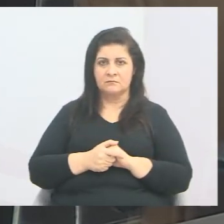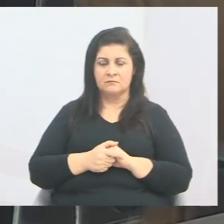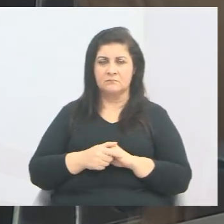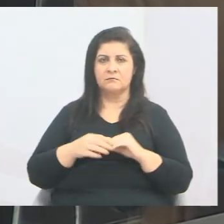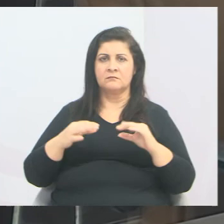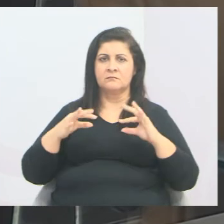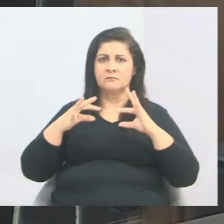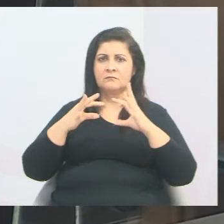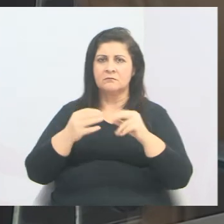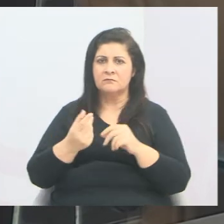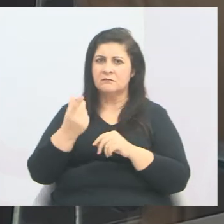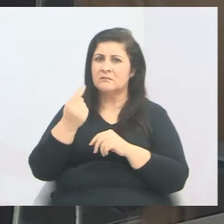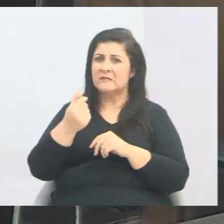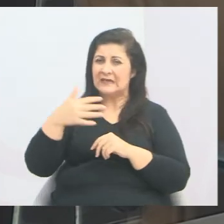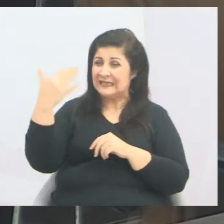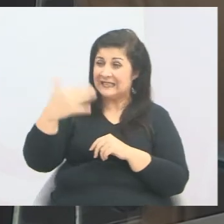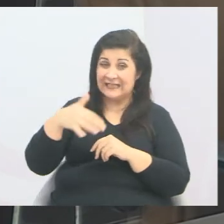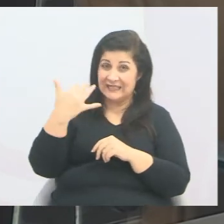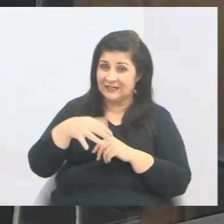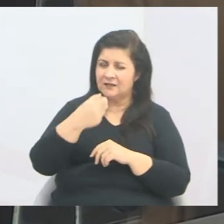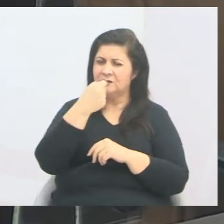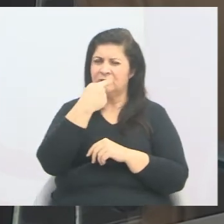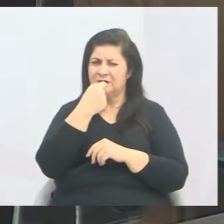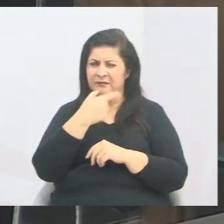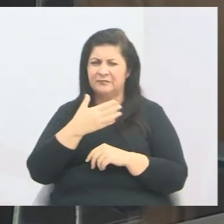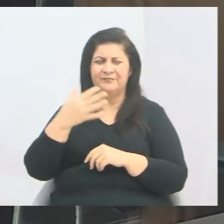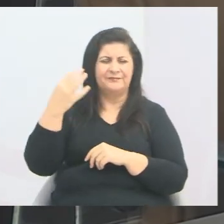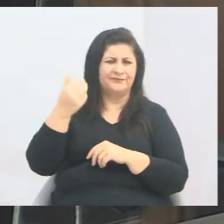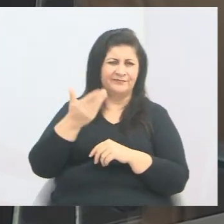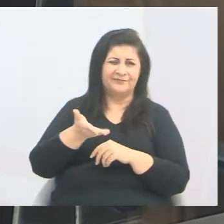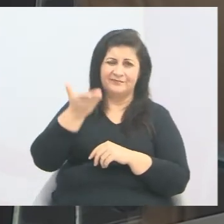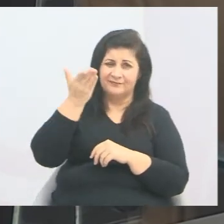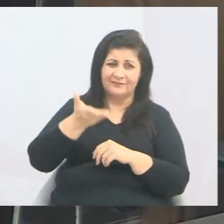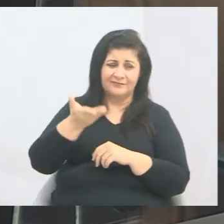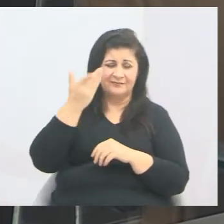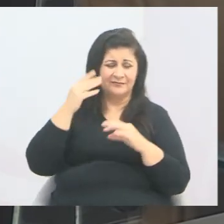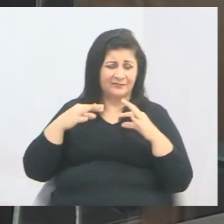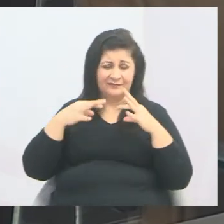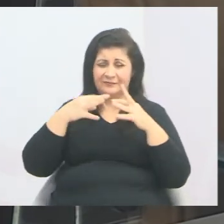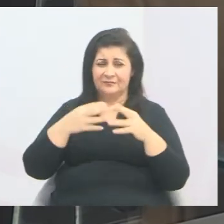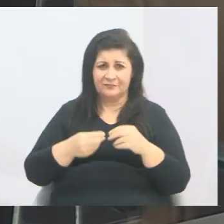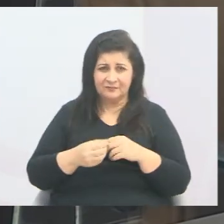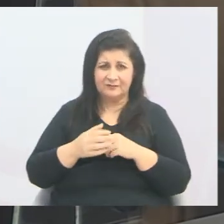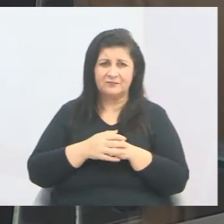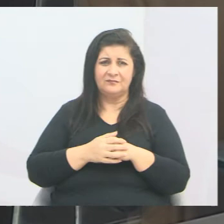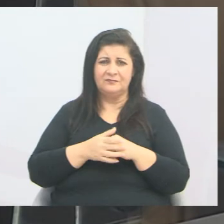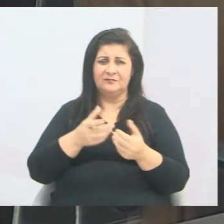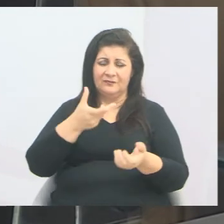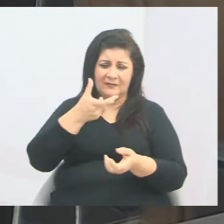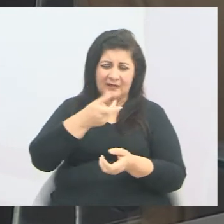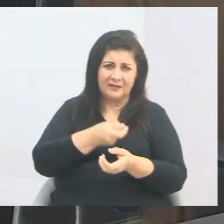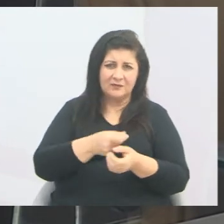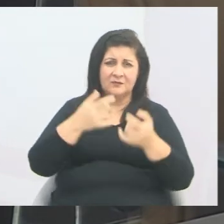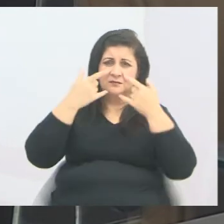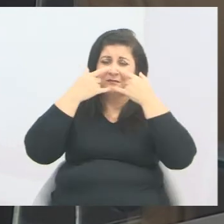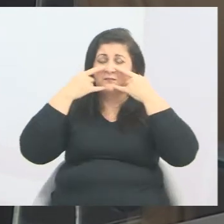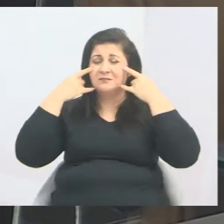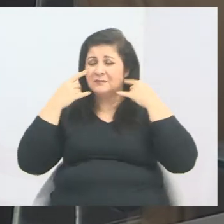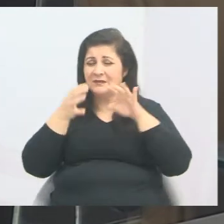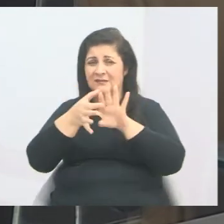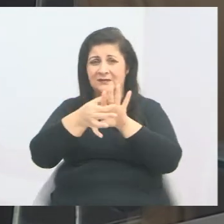os aumentos dos custos dos medicamentos, dos insumos, em agulhas, em máscaras, em